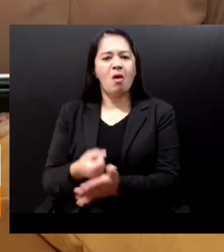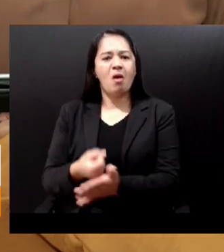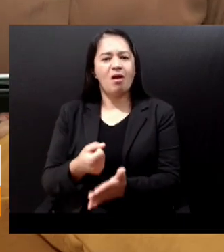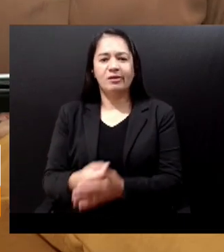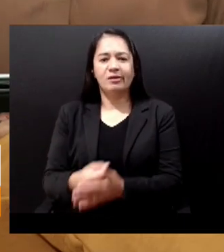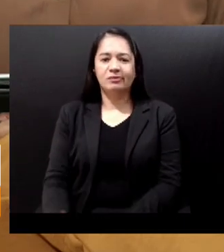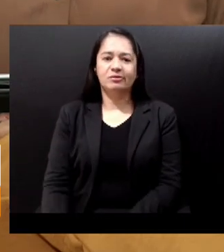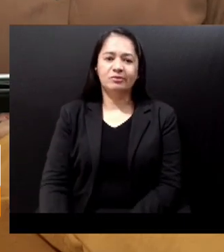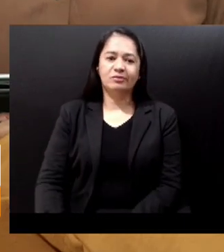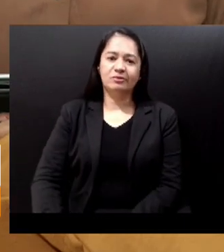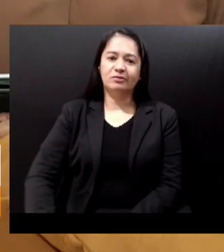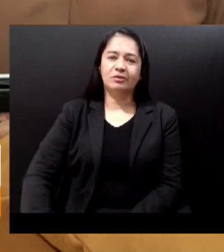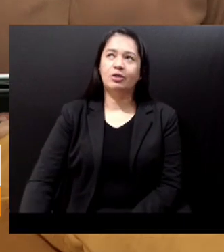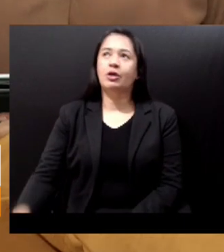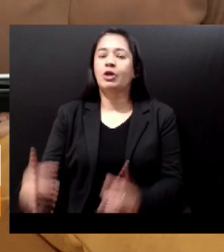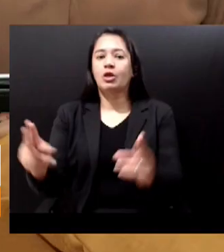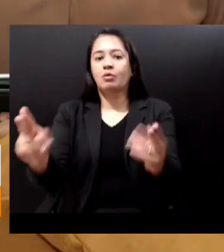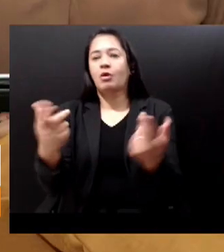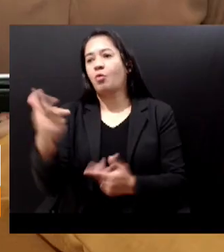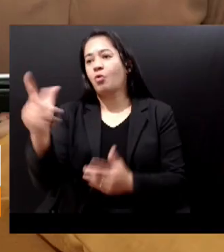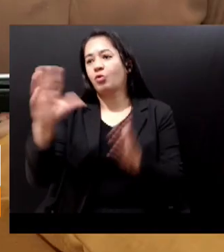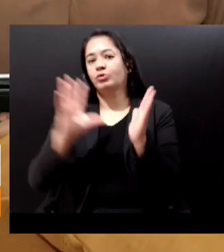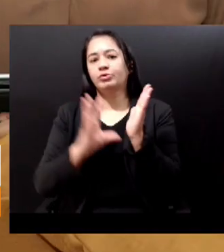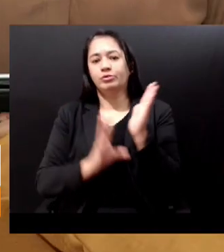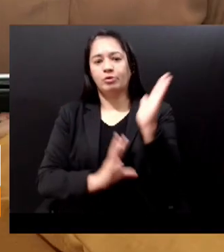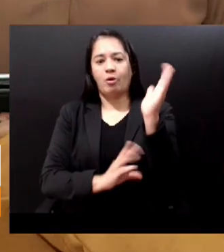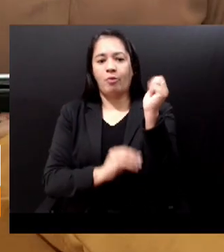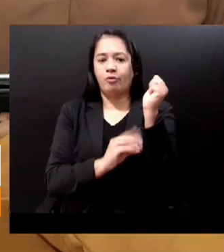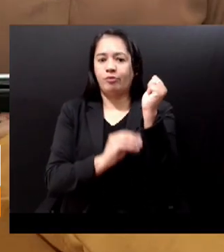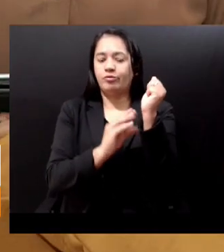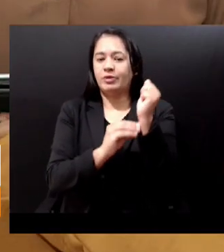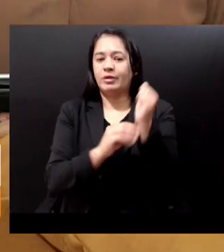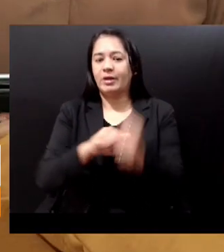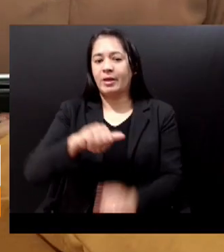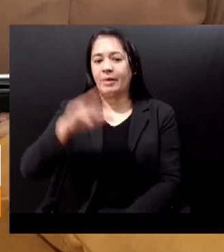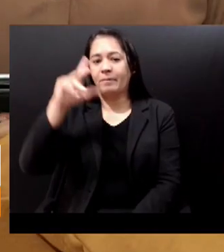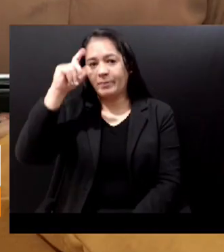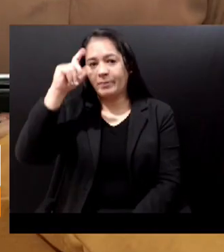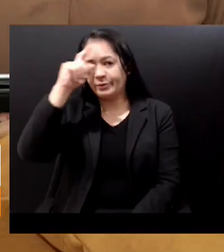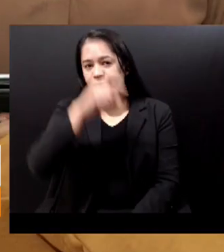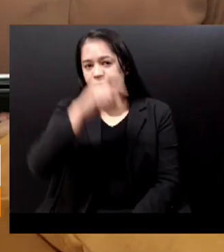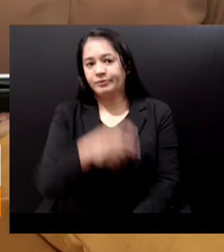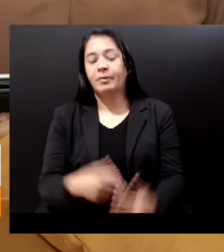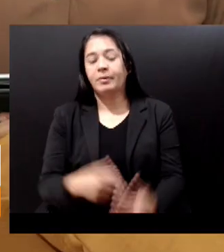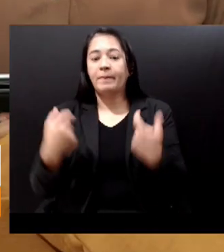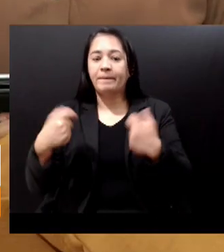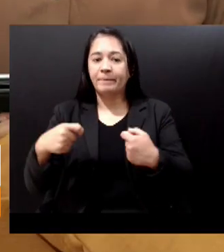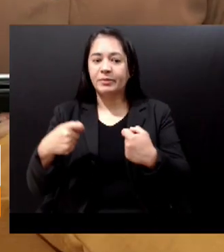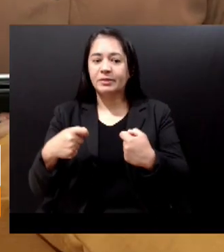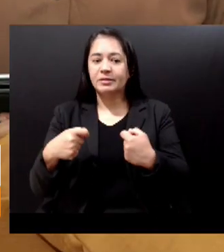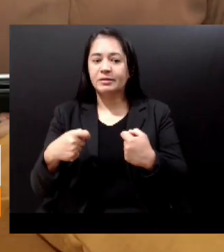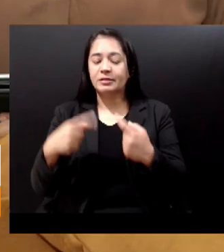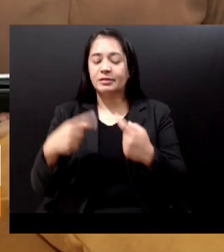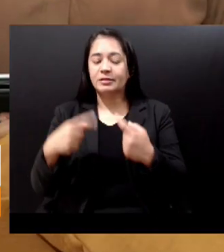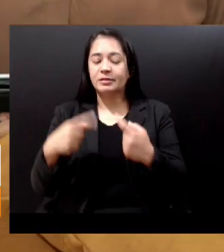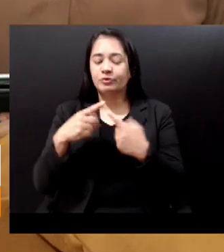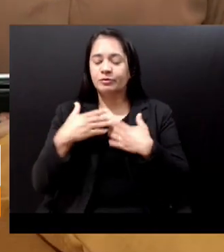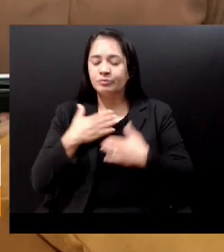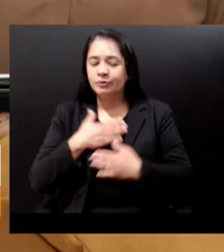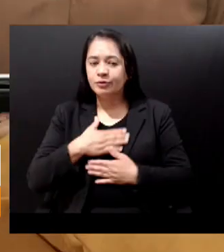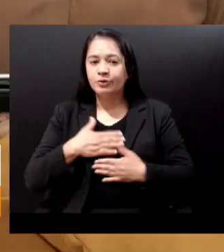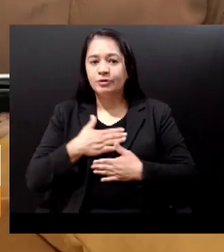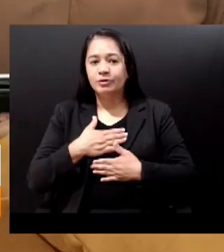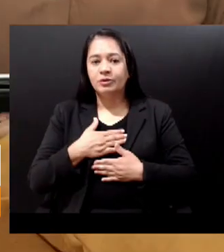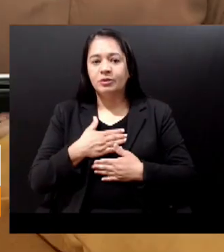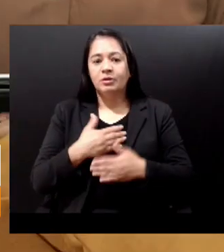que a vida adulta impõe, acho que fica ainda mais difícil, né. Precisa talvez haver algum tipo de satisfação nessa prática